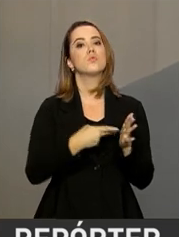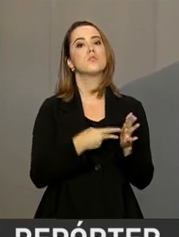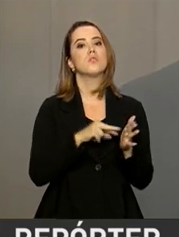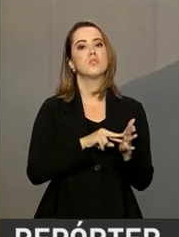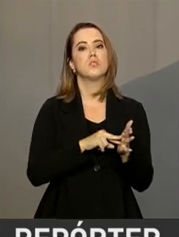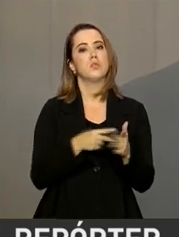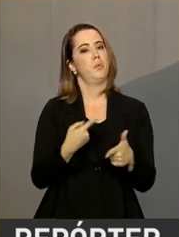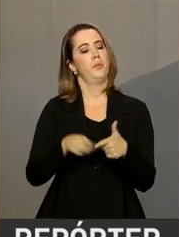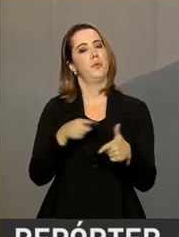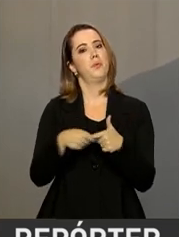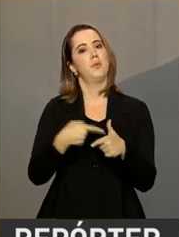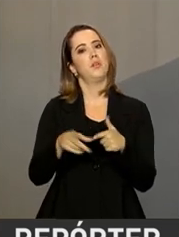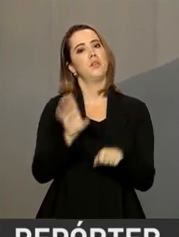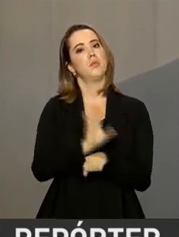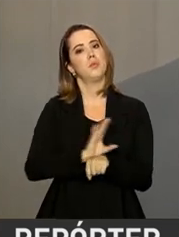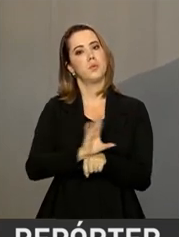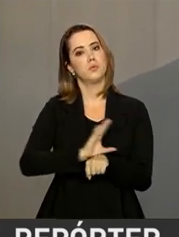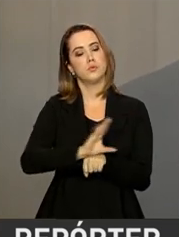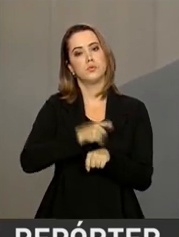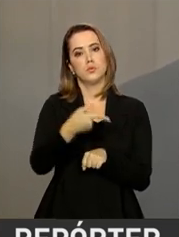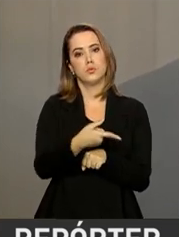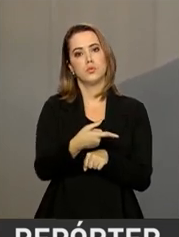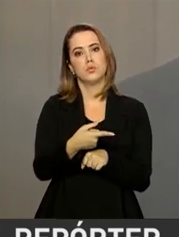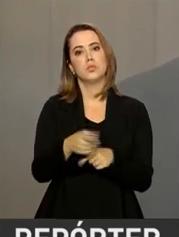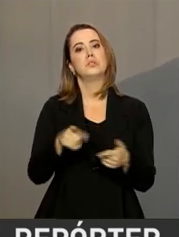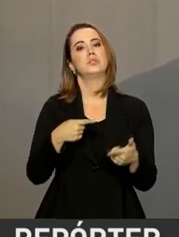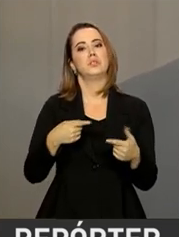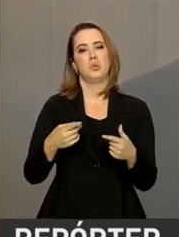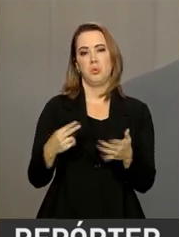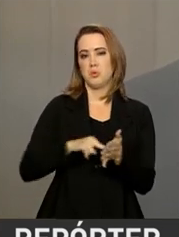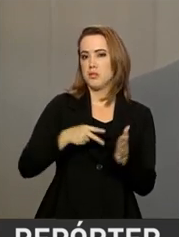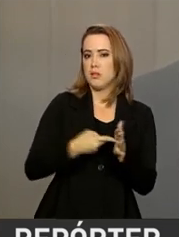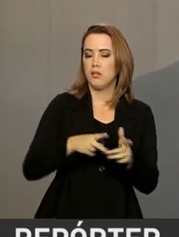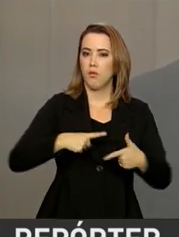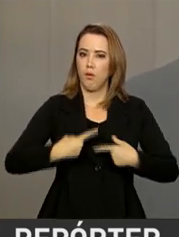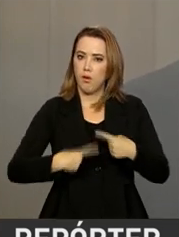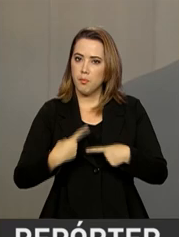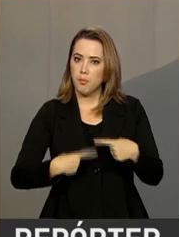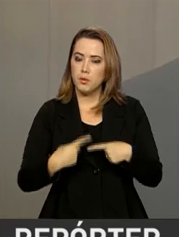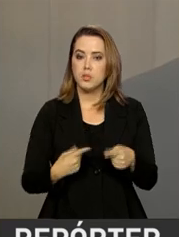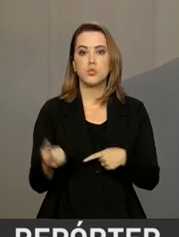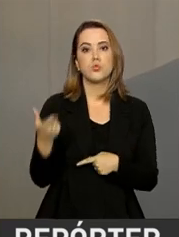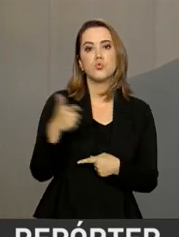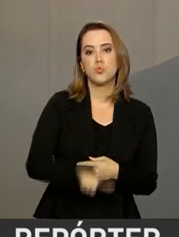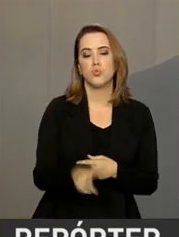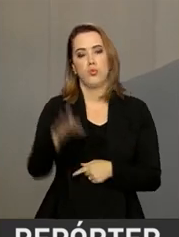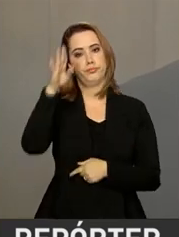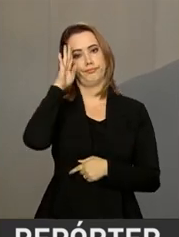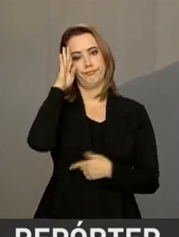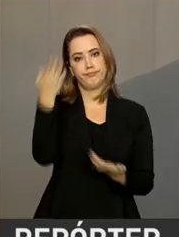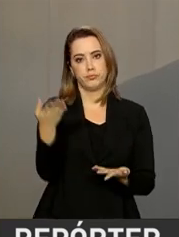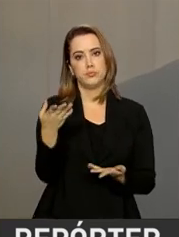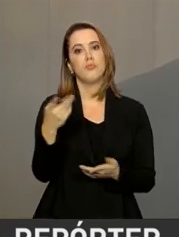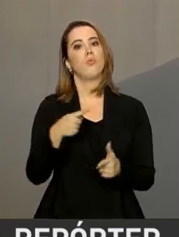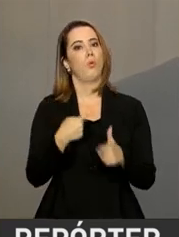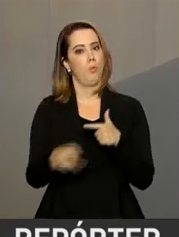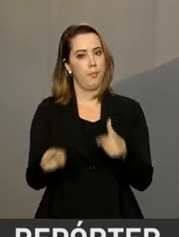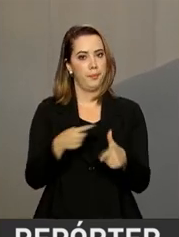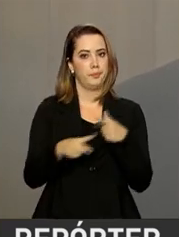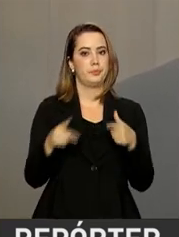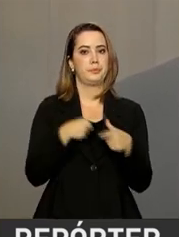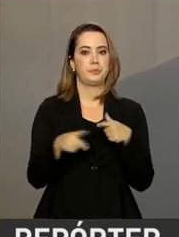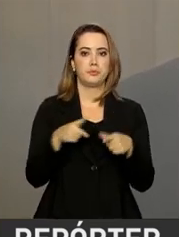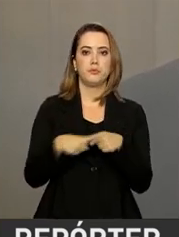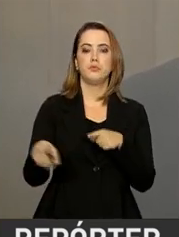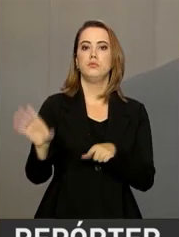ameaça democracia representava a repolitização das Forças Armadas representava um sério risco